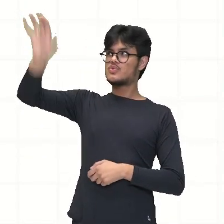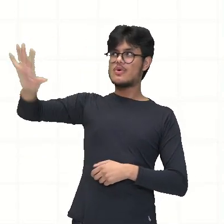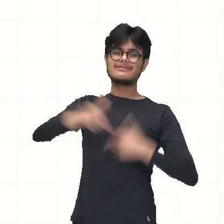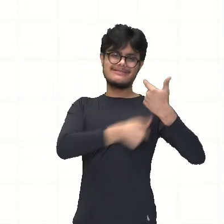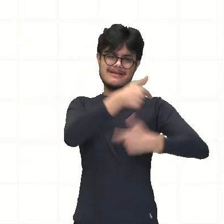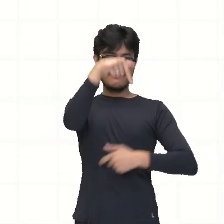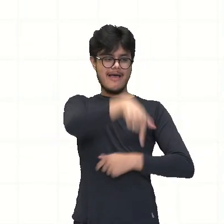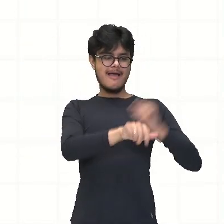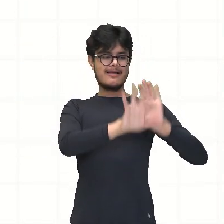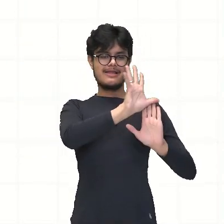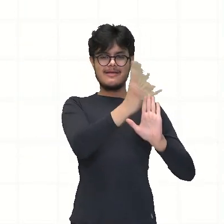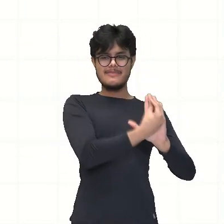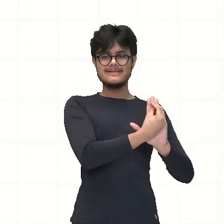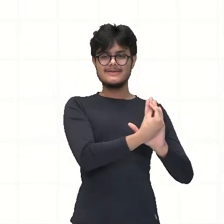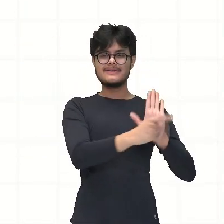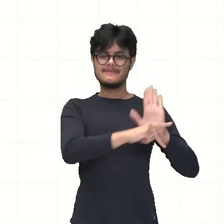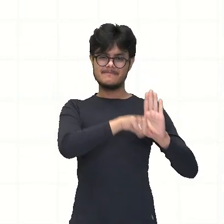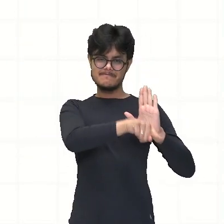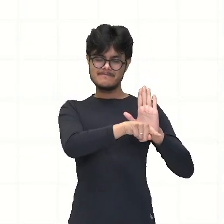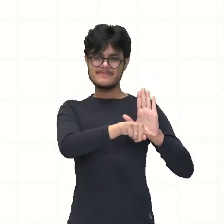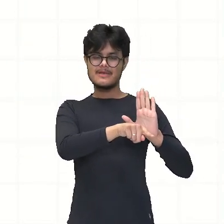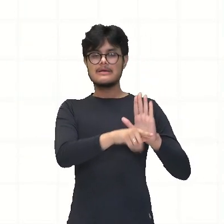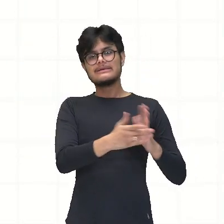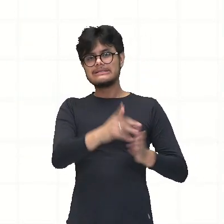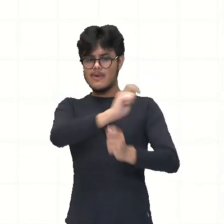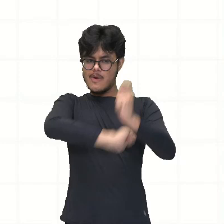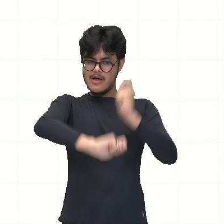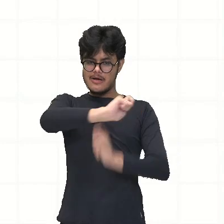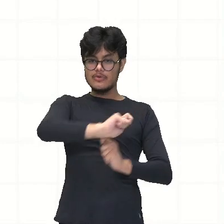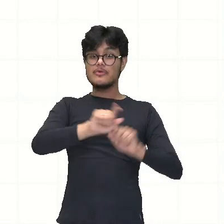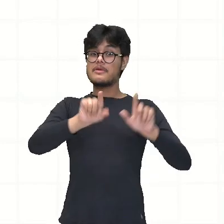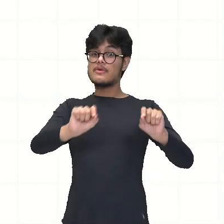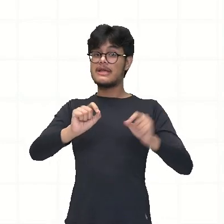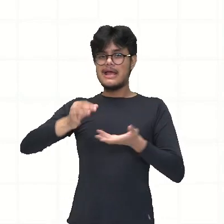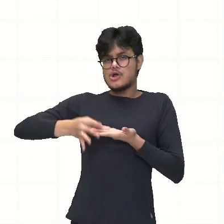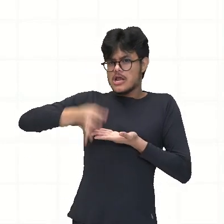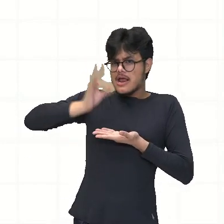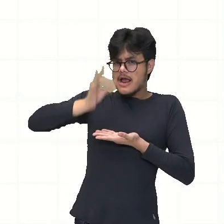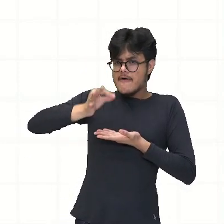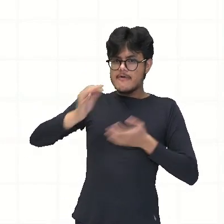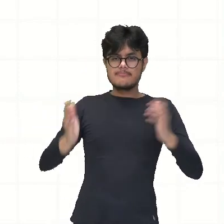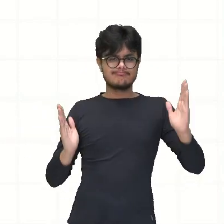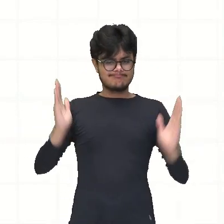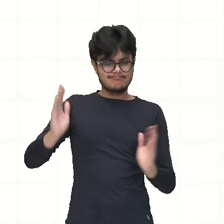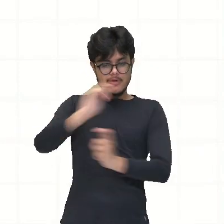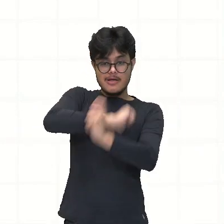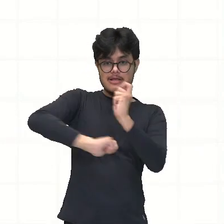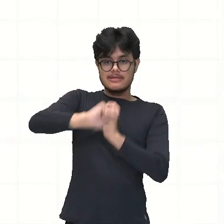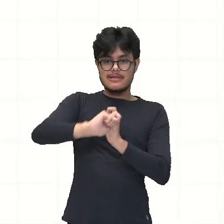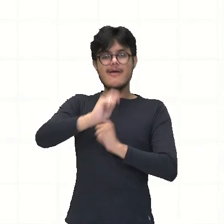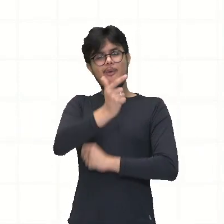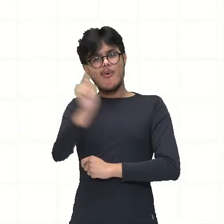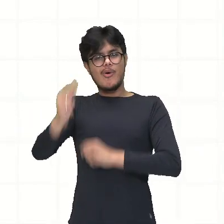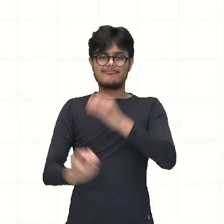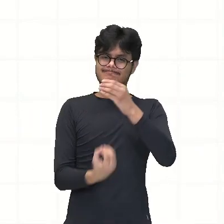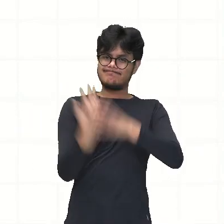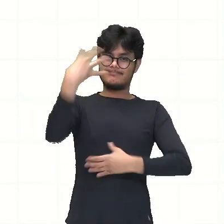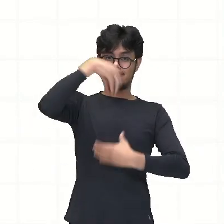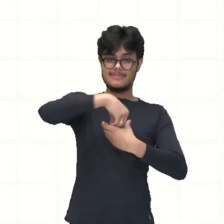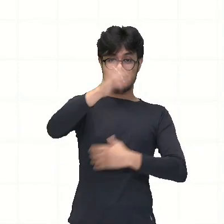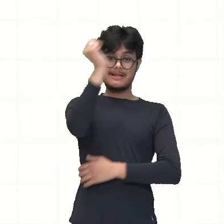a Amazônia. E no auge da economia cafeeira também a gente tem ali um outro fluxo migratório